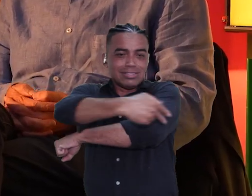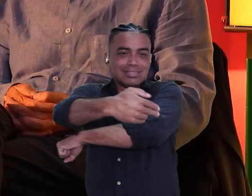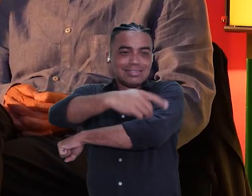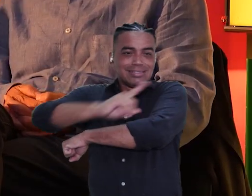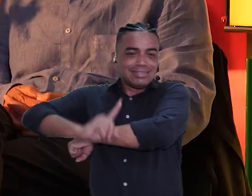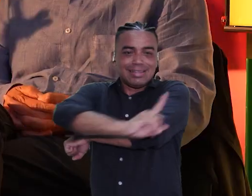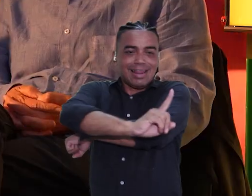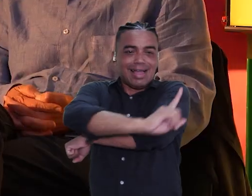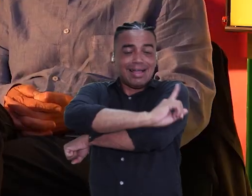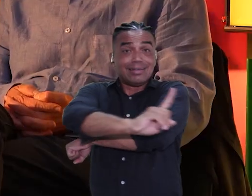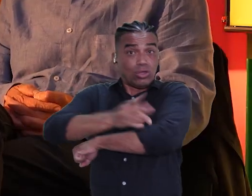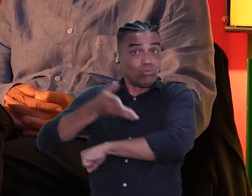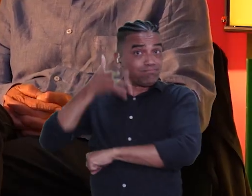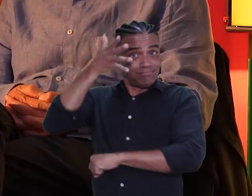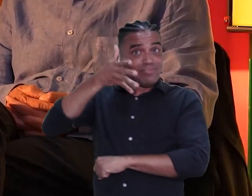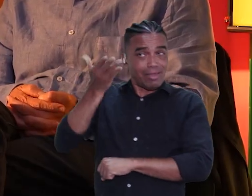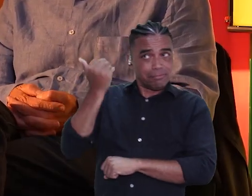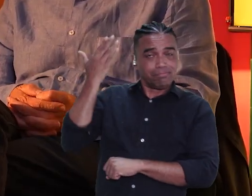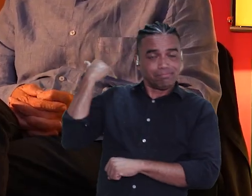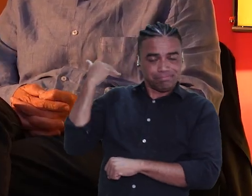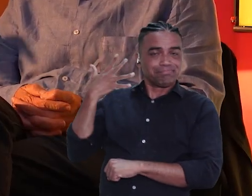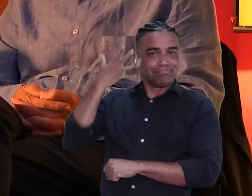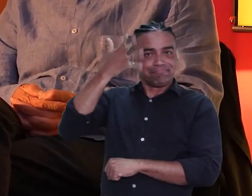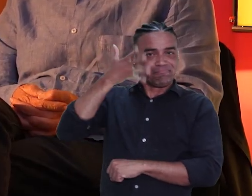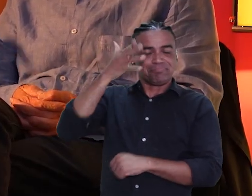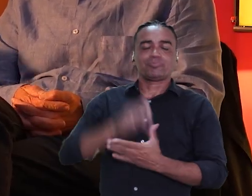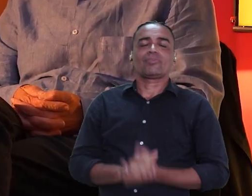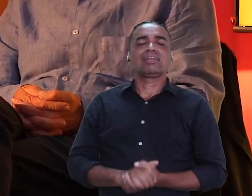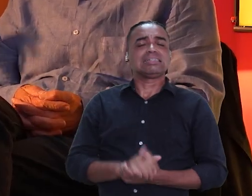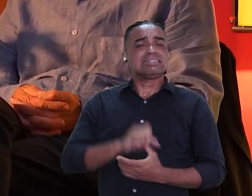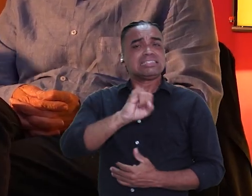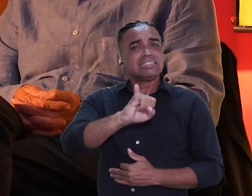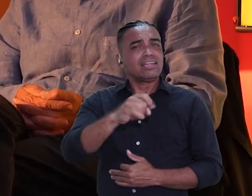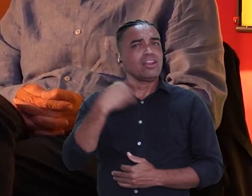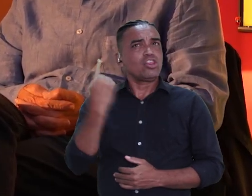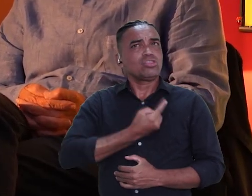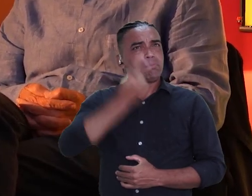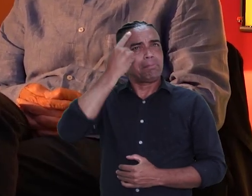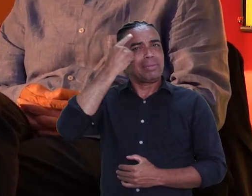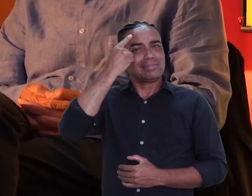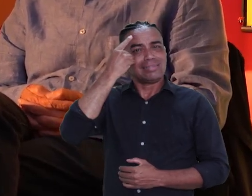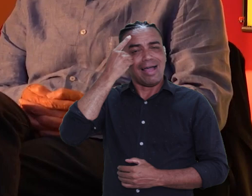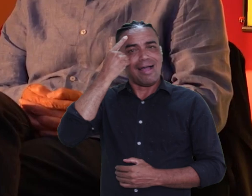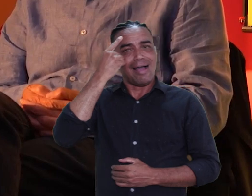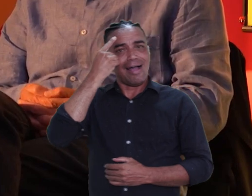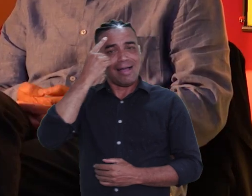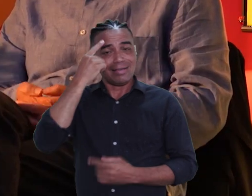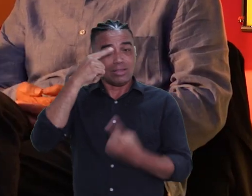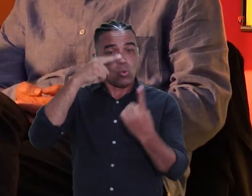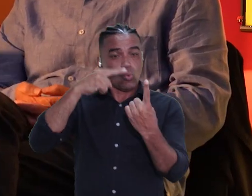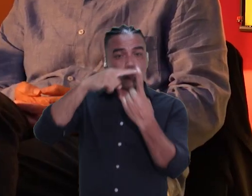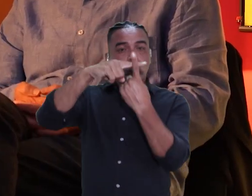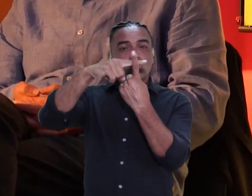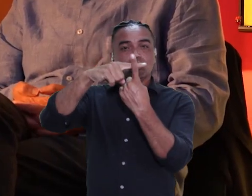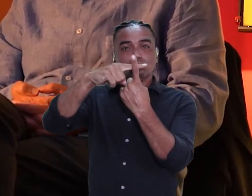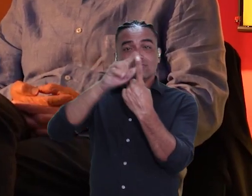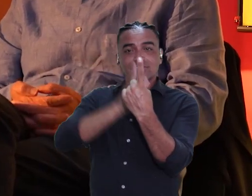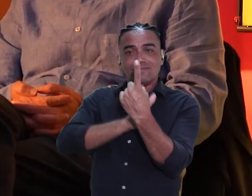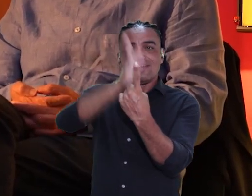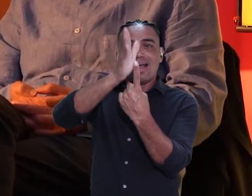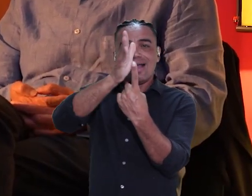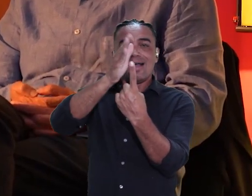falei no primeiro bloco, né, se a gente pensar nessa cruz, né, você segue,